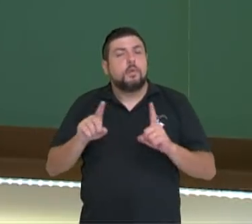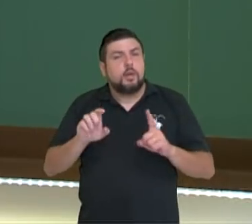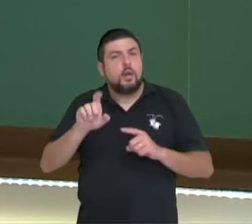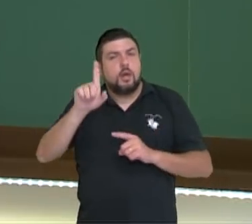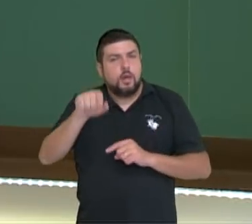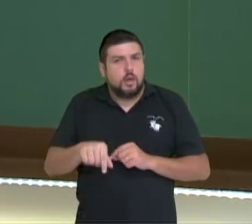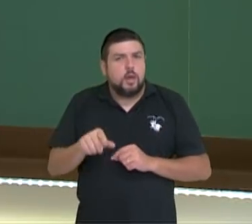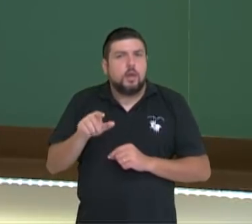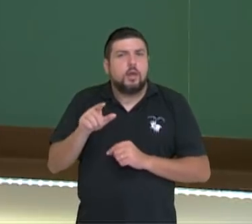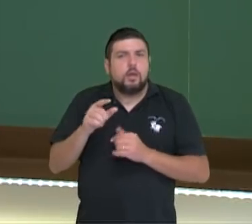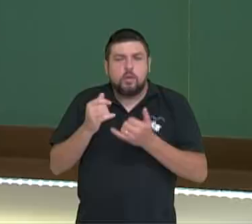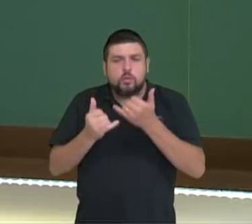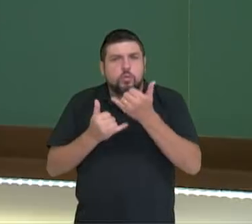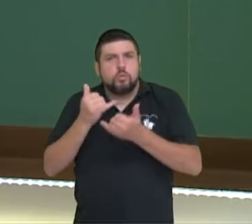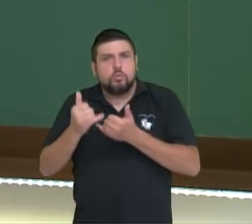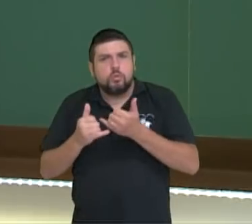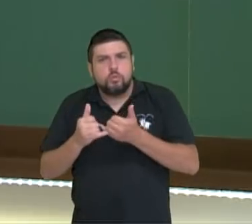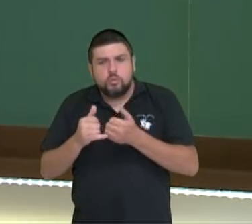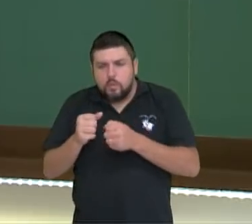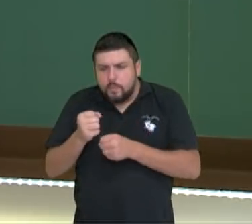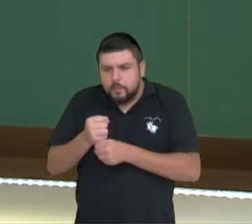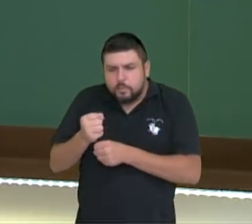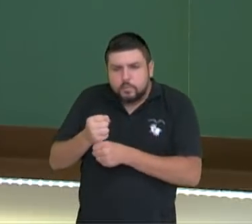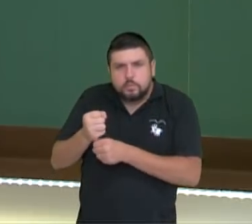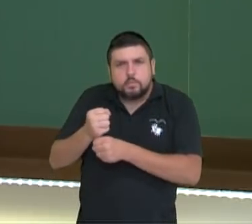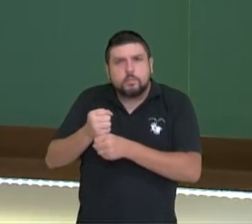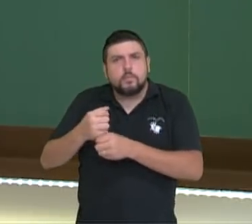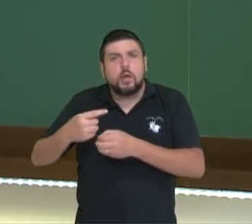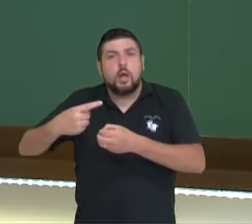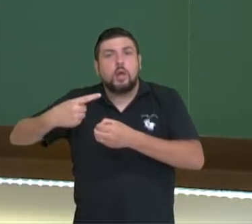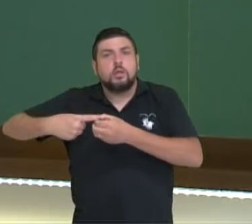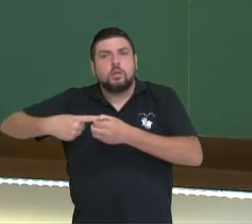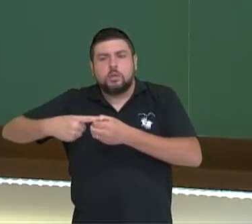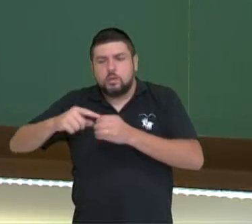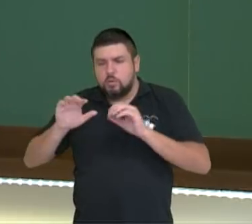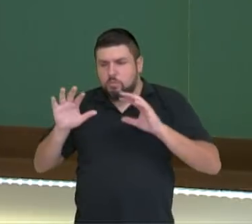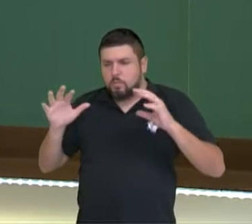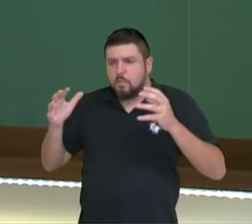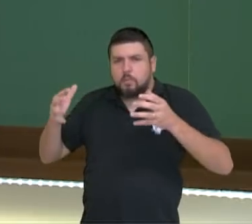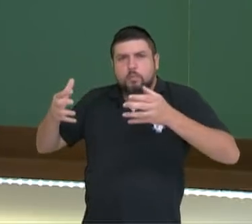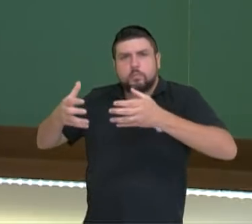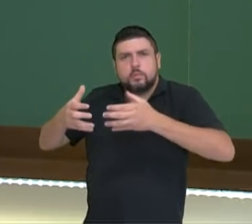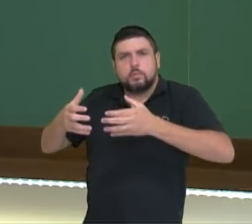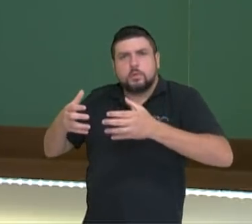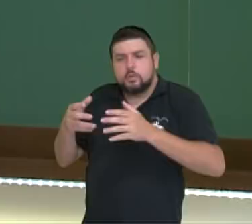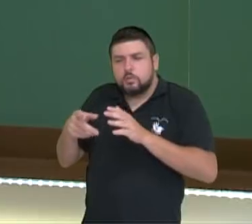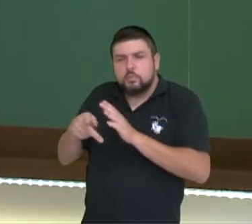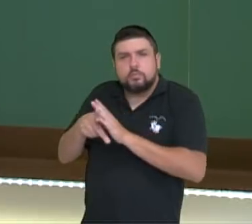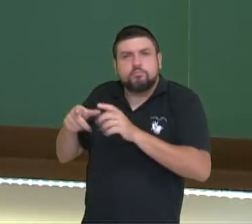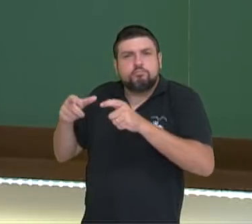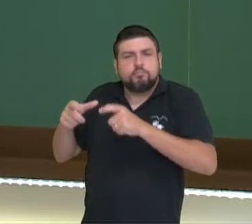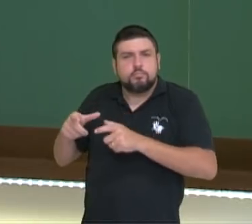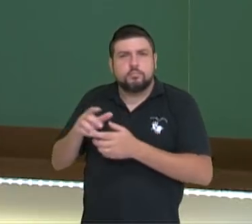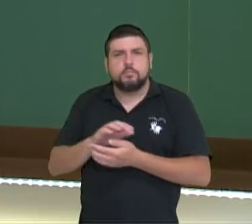construindo uma cidade, né? Construindo o teu habitat e vai evoluindo dentro do jogo.